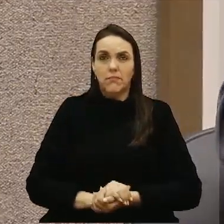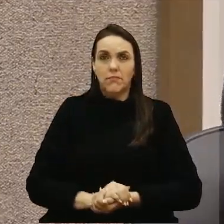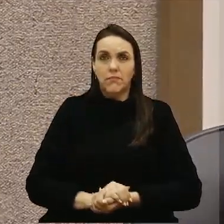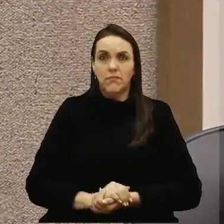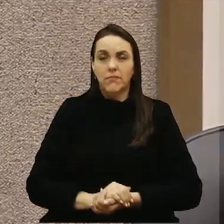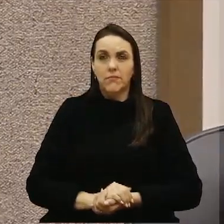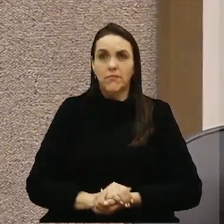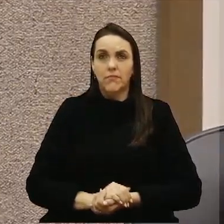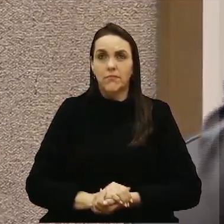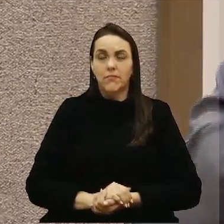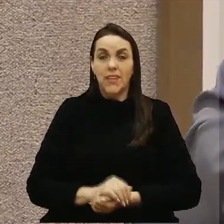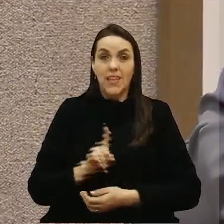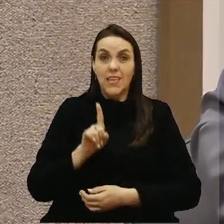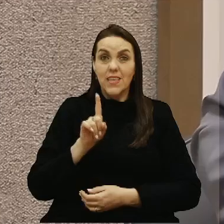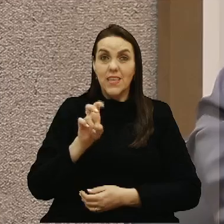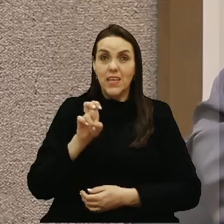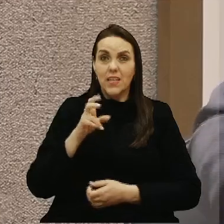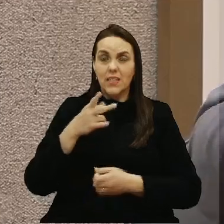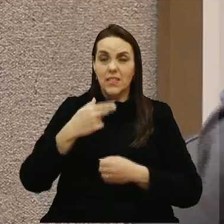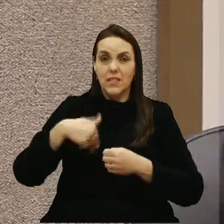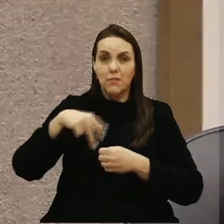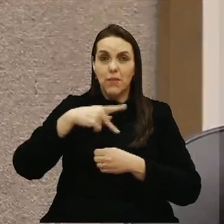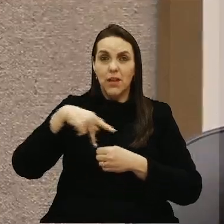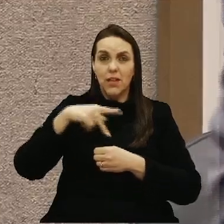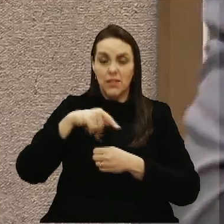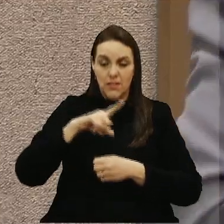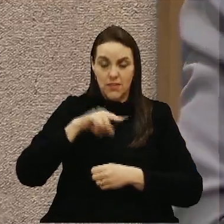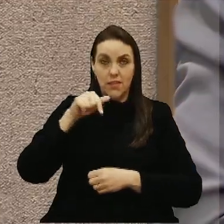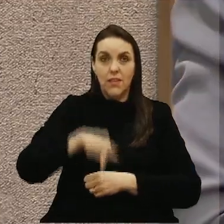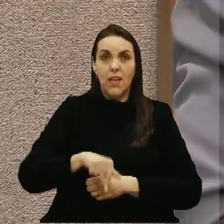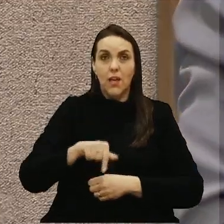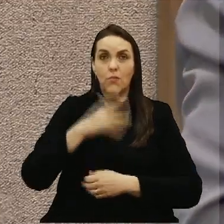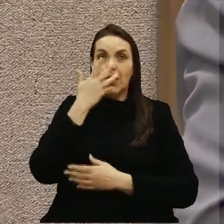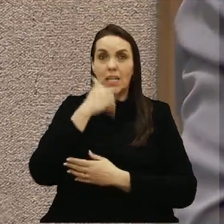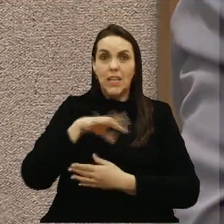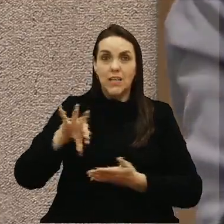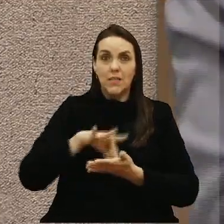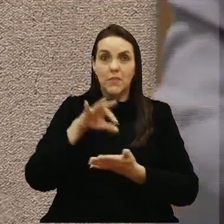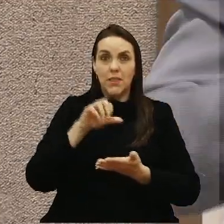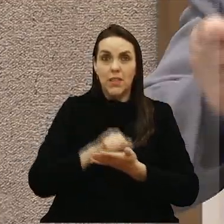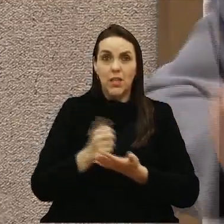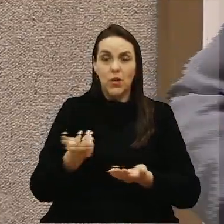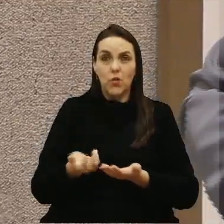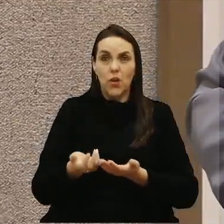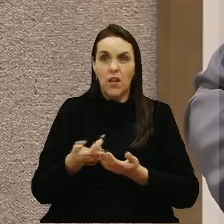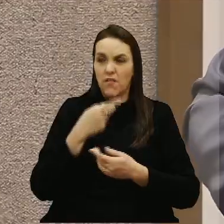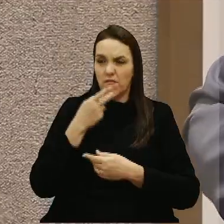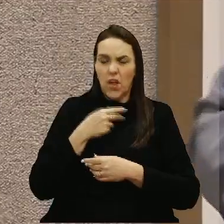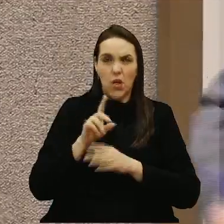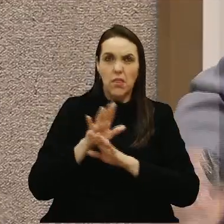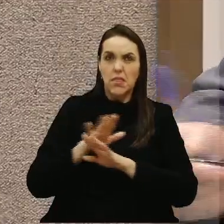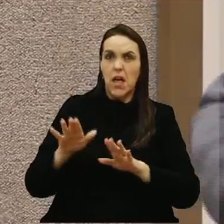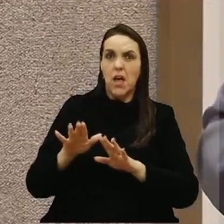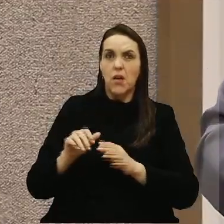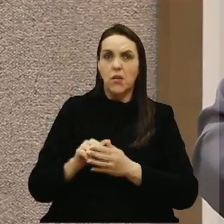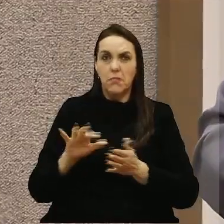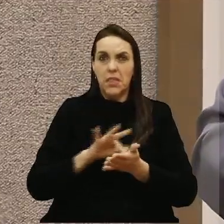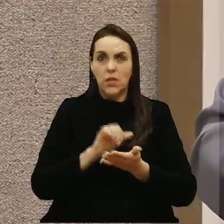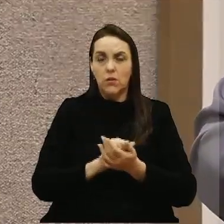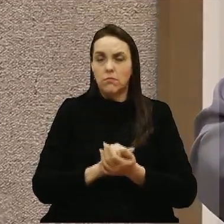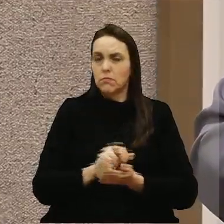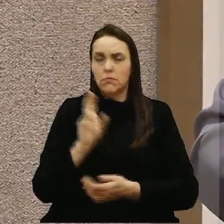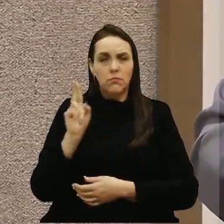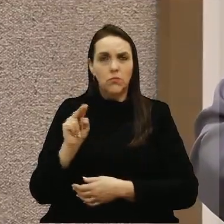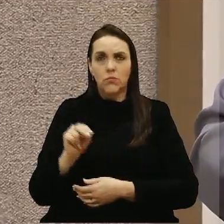As 15 nacionalidades que nós temos, crianças matriculadas, foi negada uma matrícula? Não.